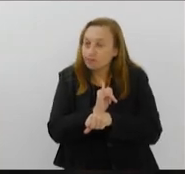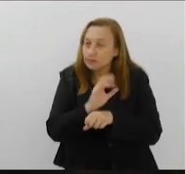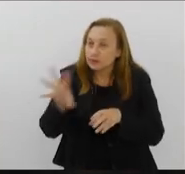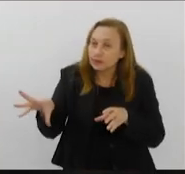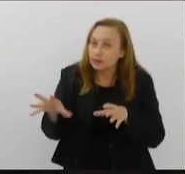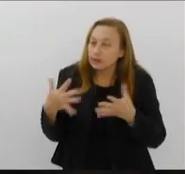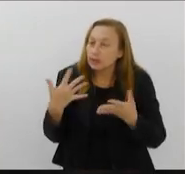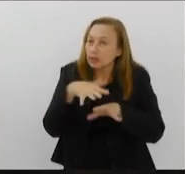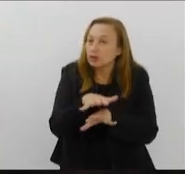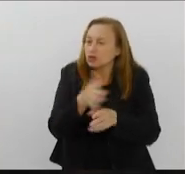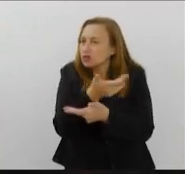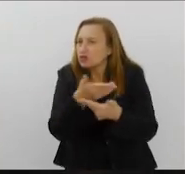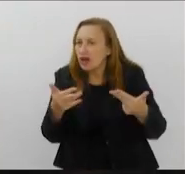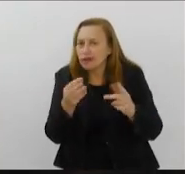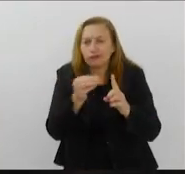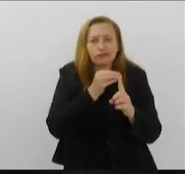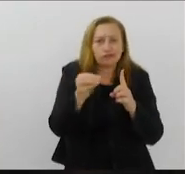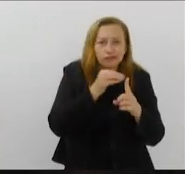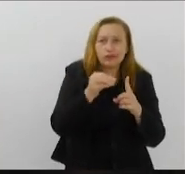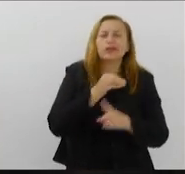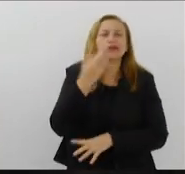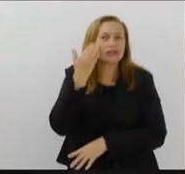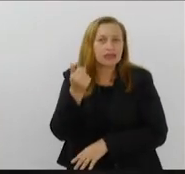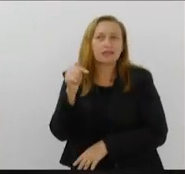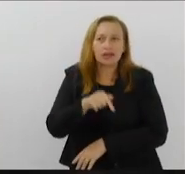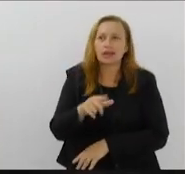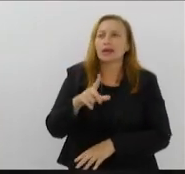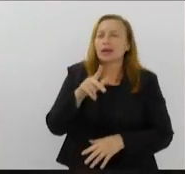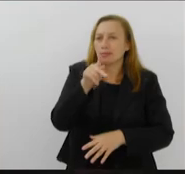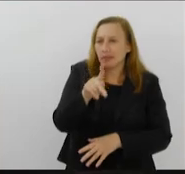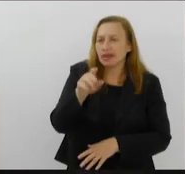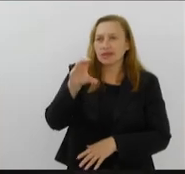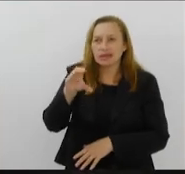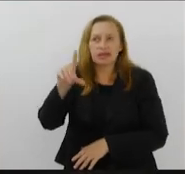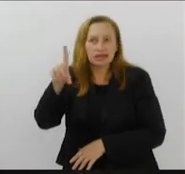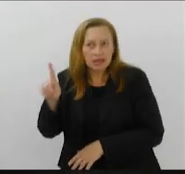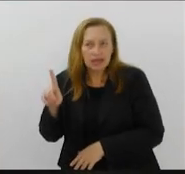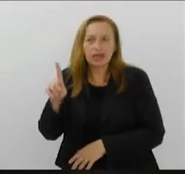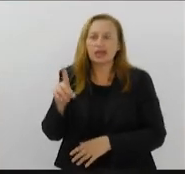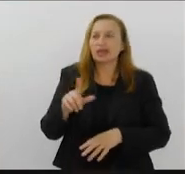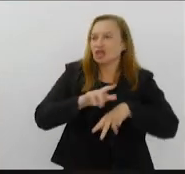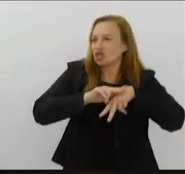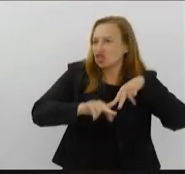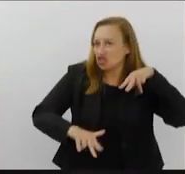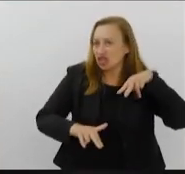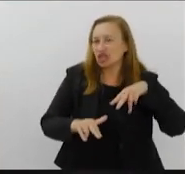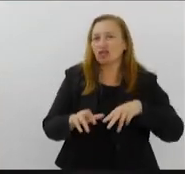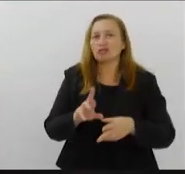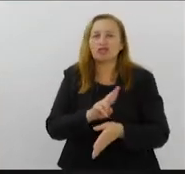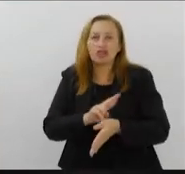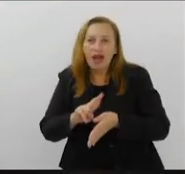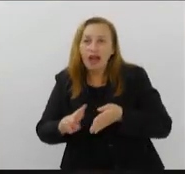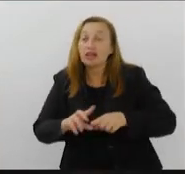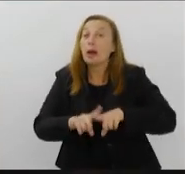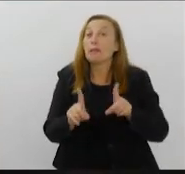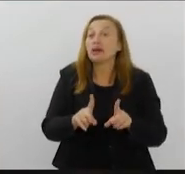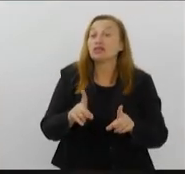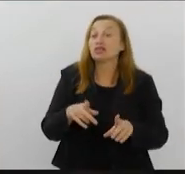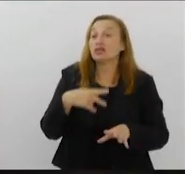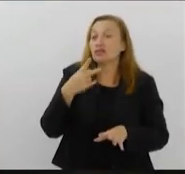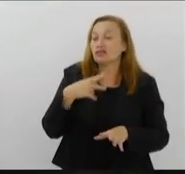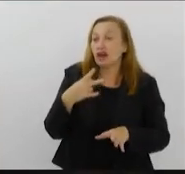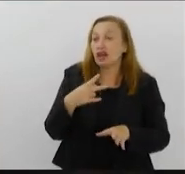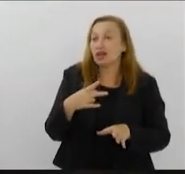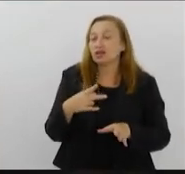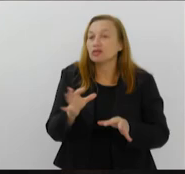inclusão, obviamente tem várias vulnerabilidades que a gente sabe aqui, PCD, enfim, de gênero, de raça, enfim, mas quando a gente fala do programa